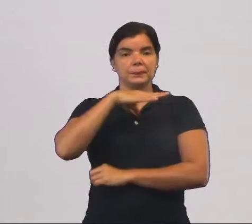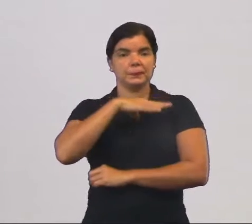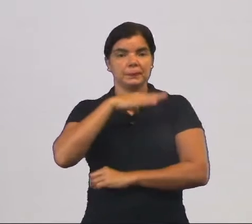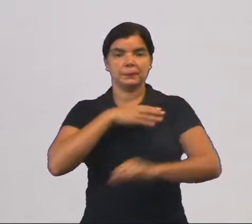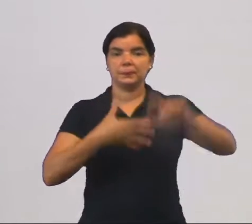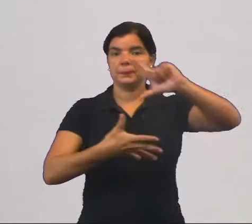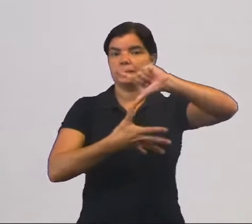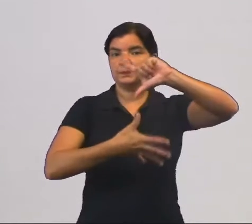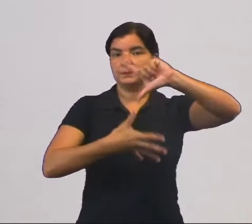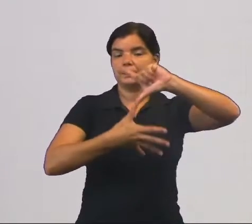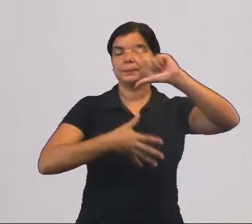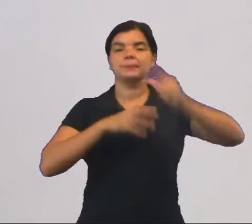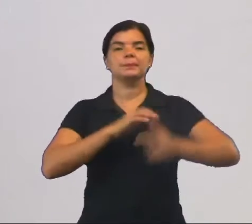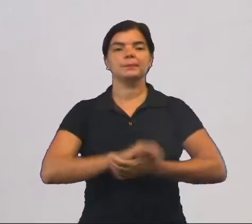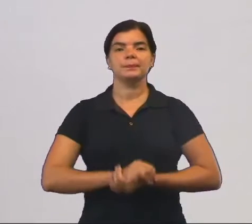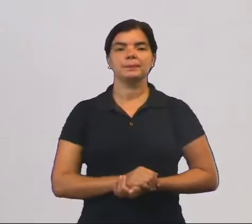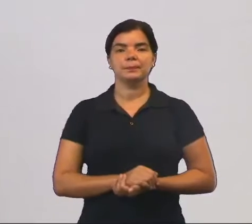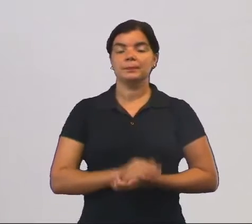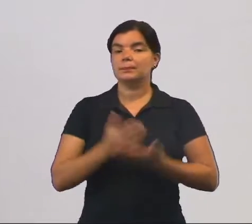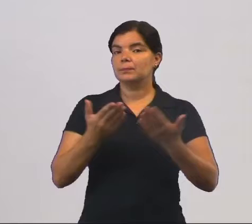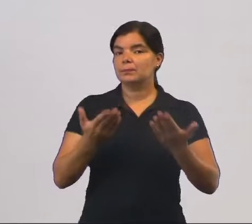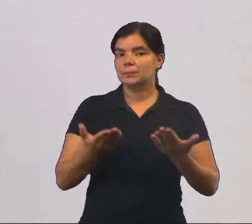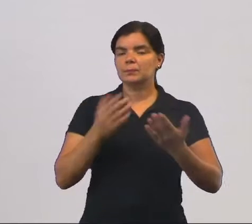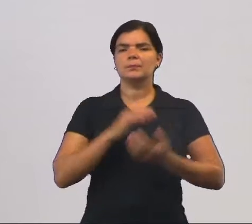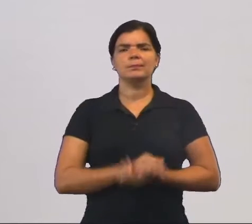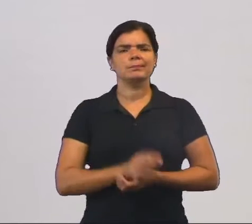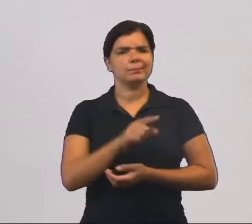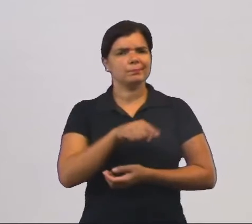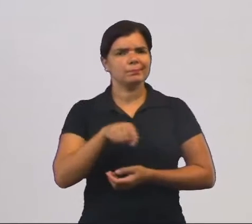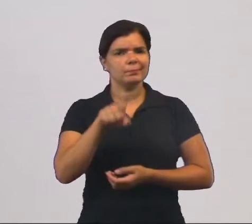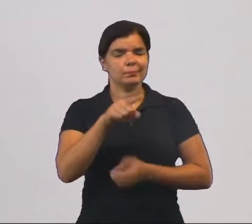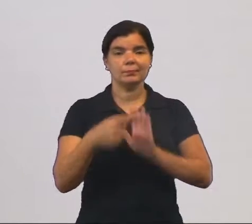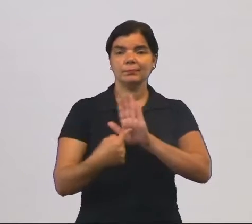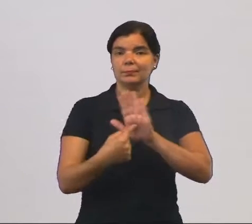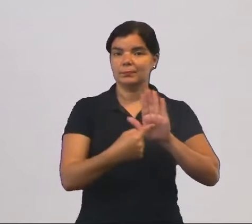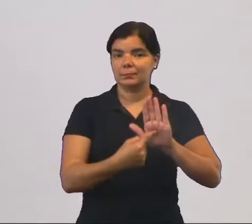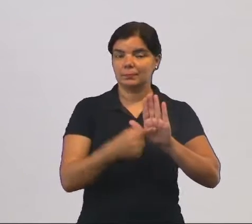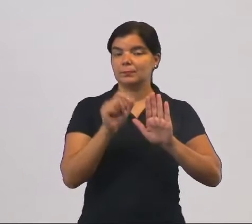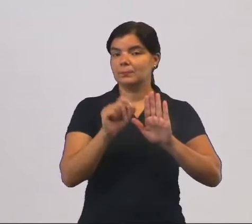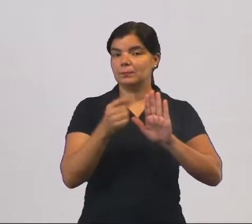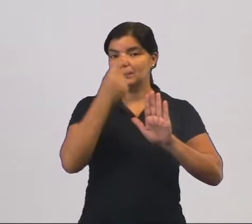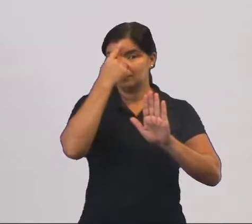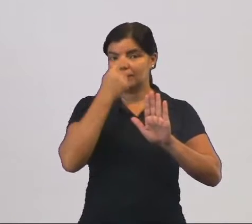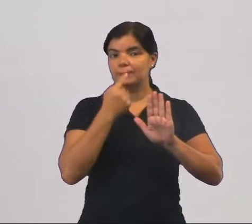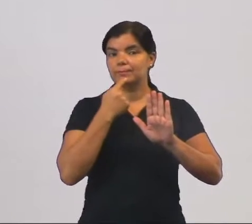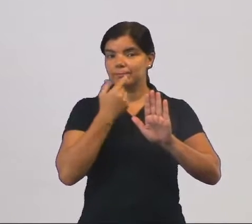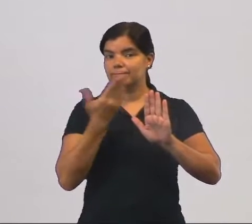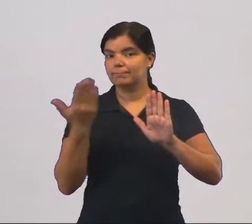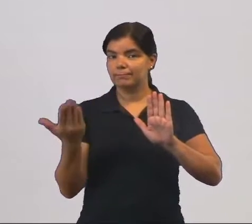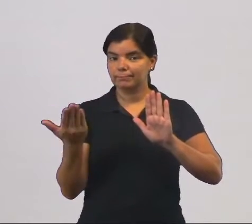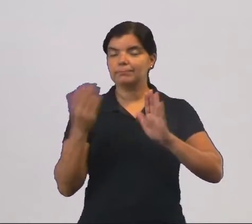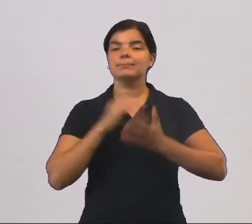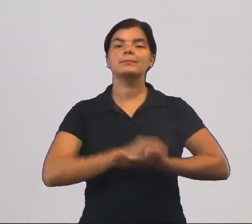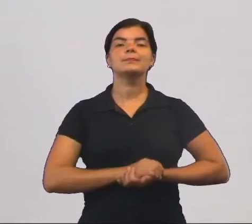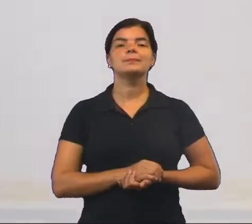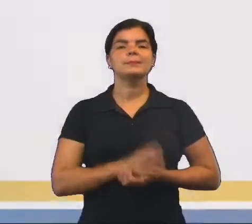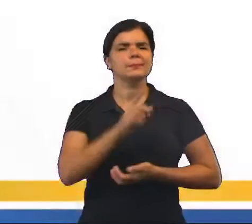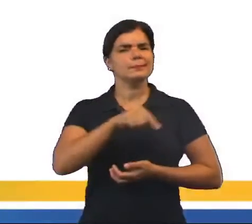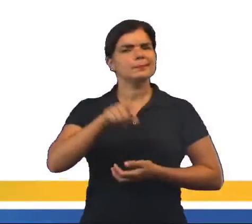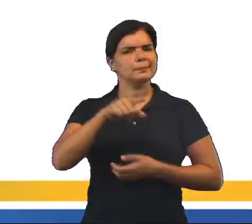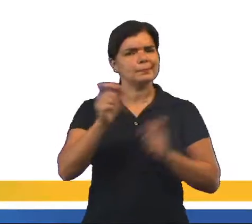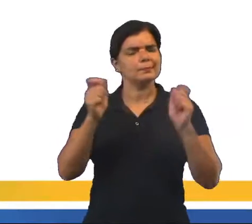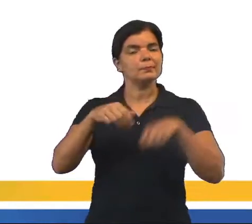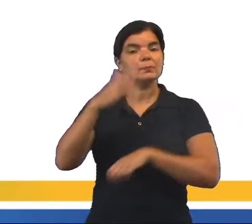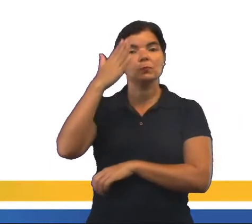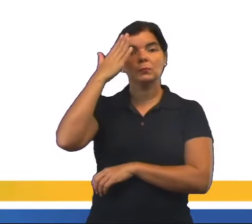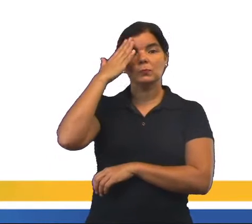cidades latino-americanas. Então, eu queria mostrar para você essa imagem que está na tela, para você